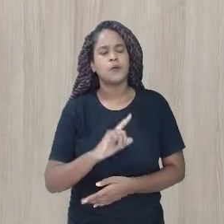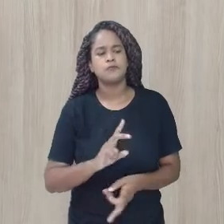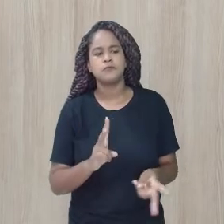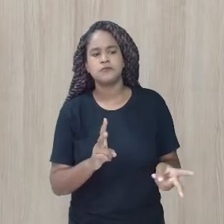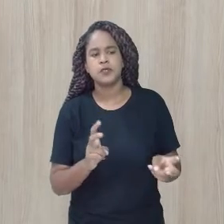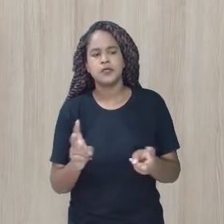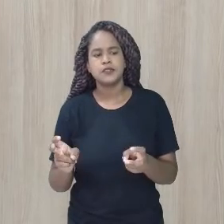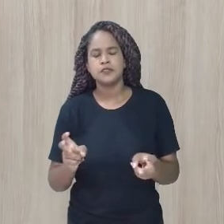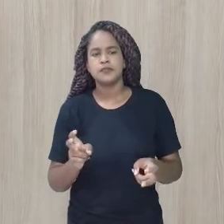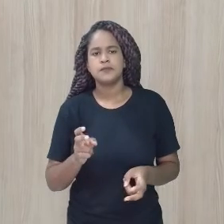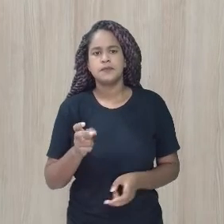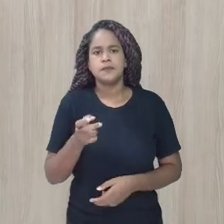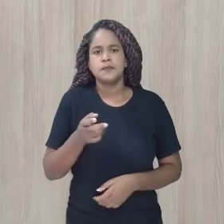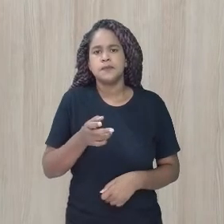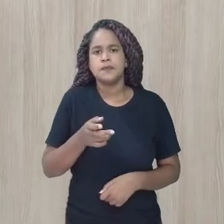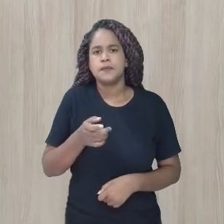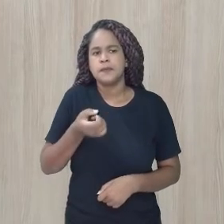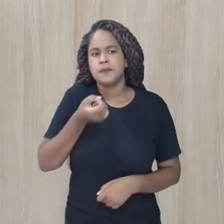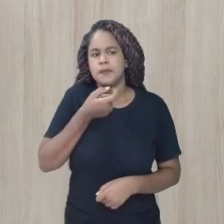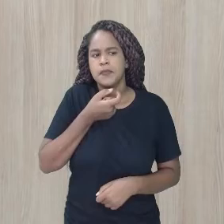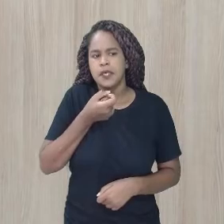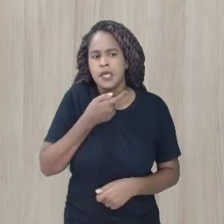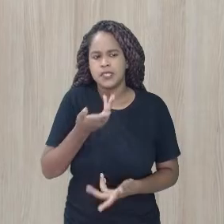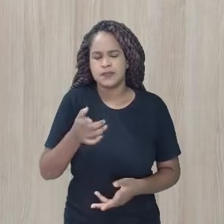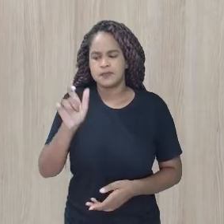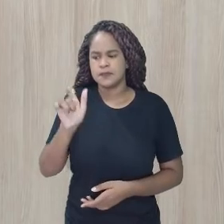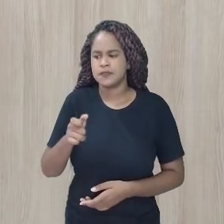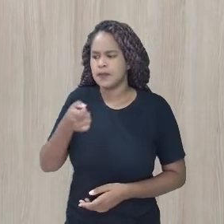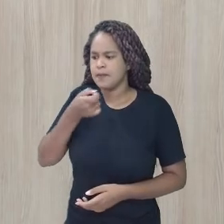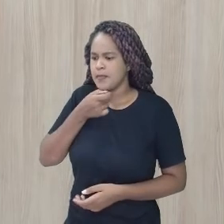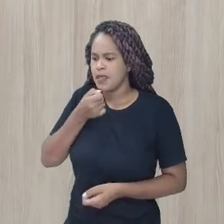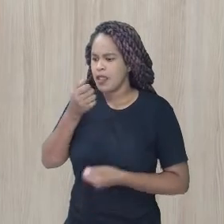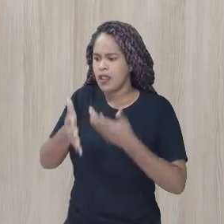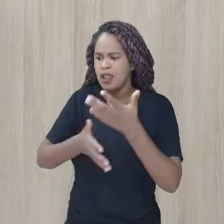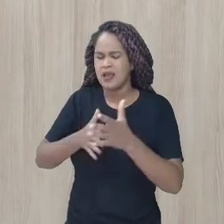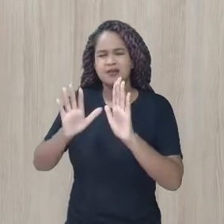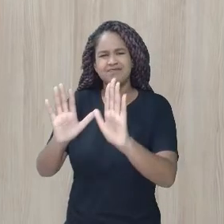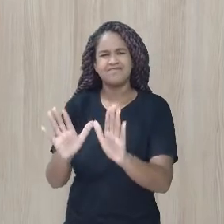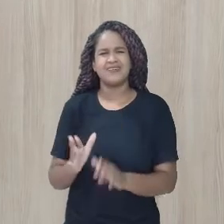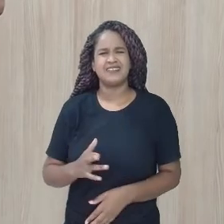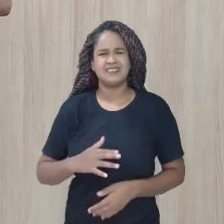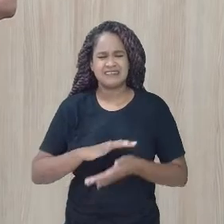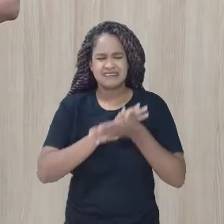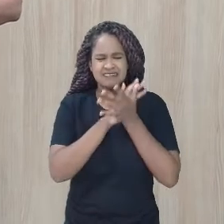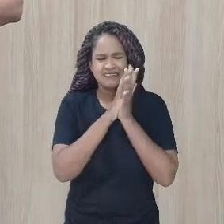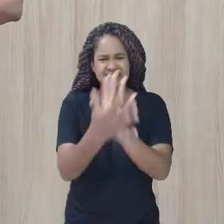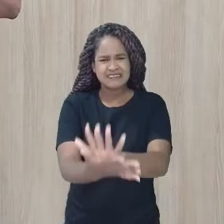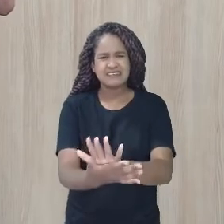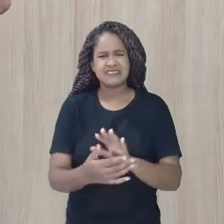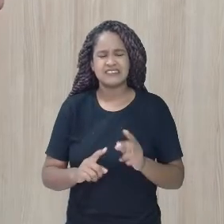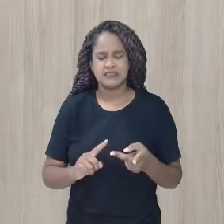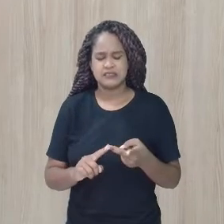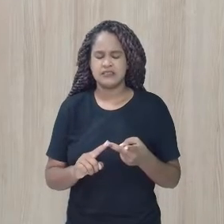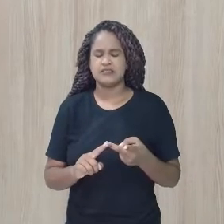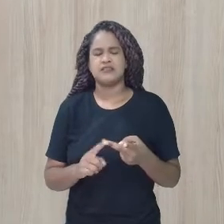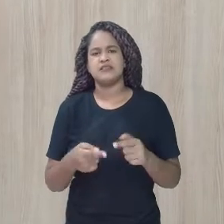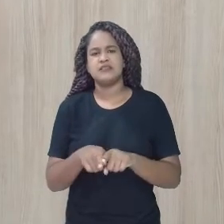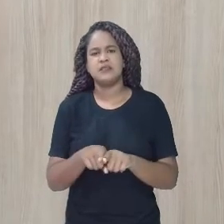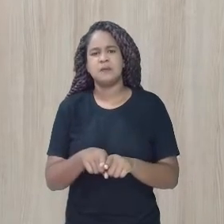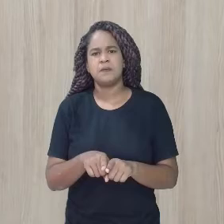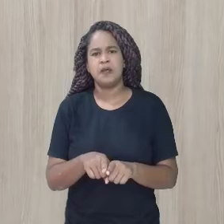escutar um momento desse, não é? Alguém contando uma piada que é totalmente preconceituosa, que é